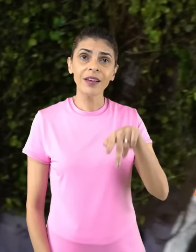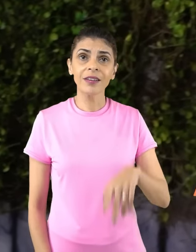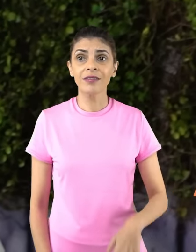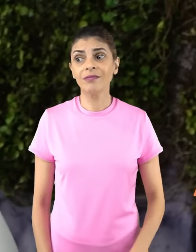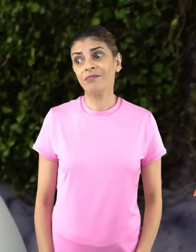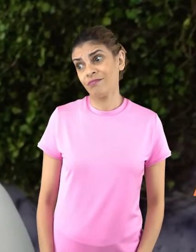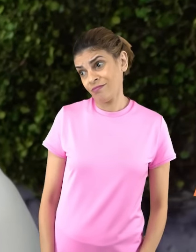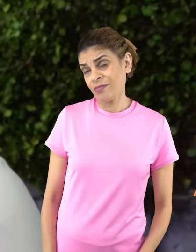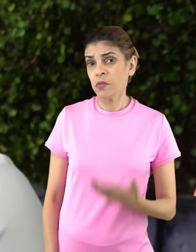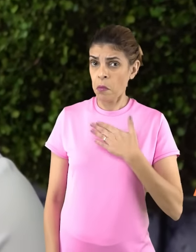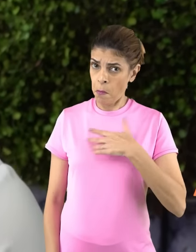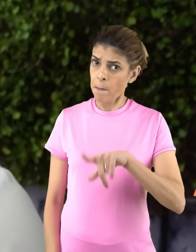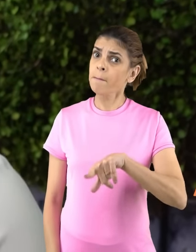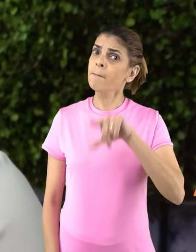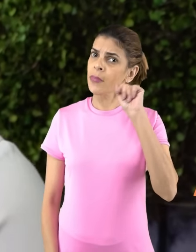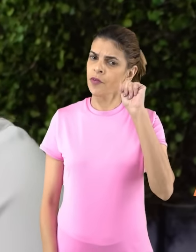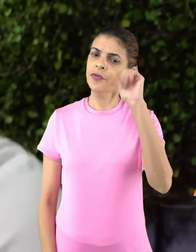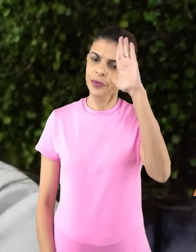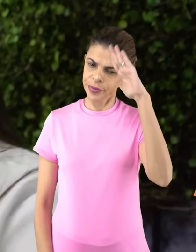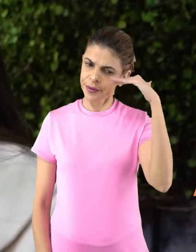Eu prefiro o Daniel!